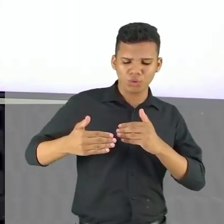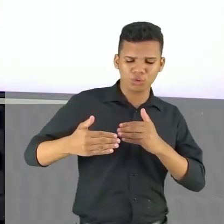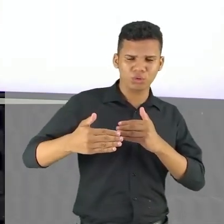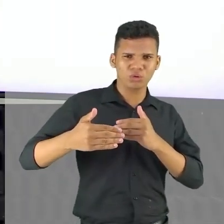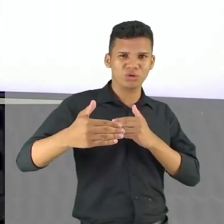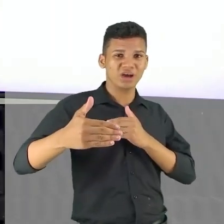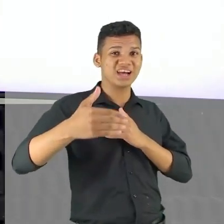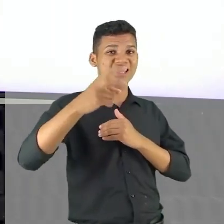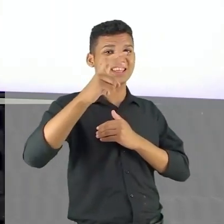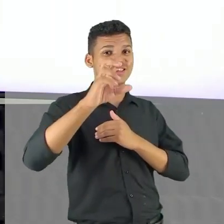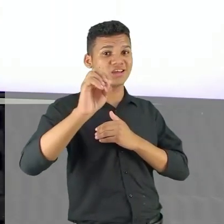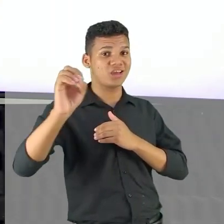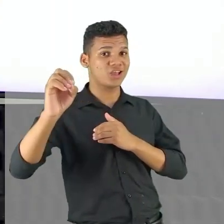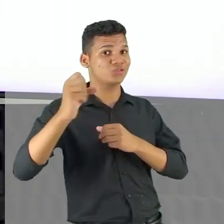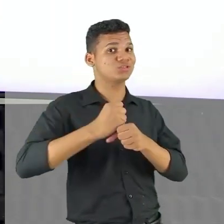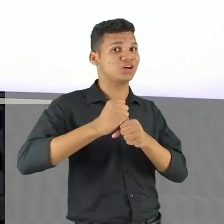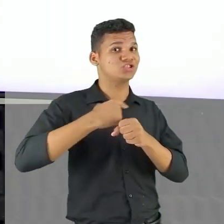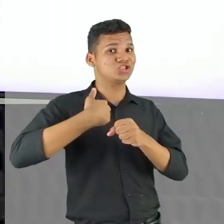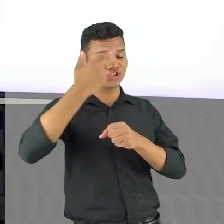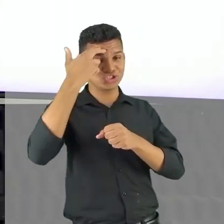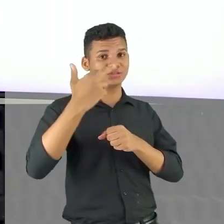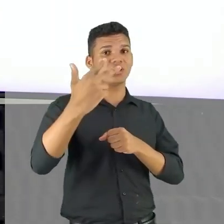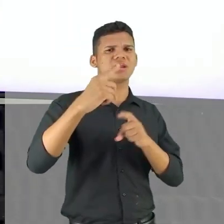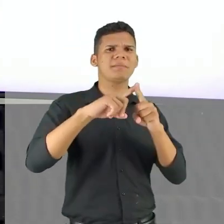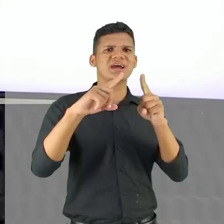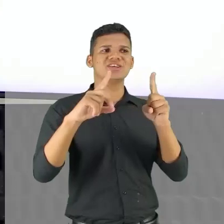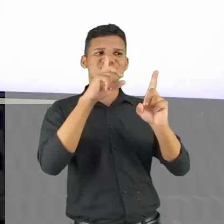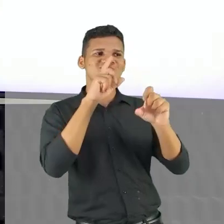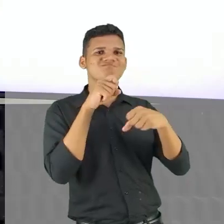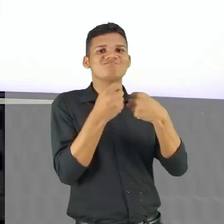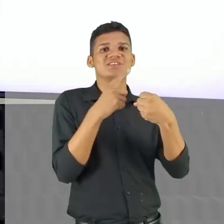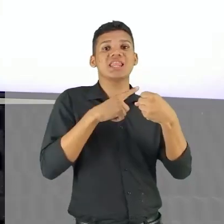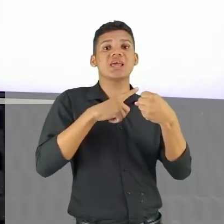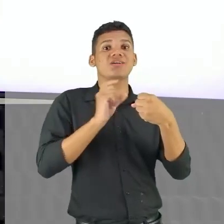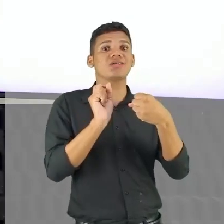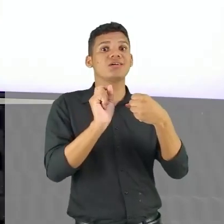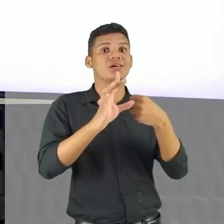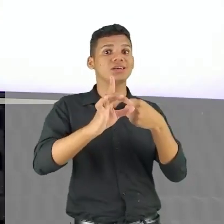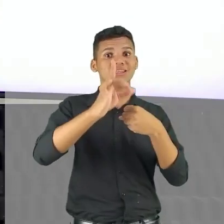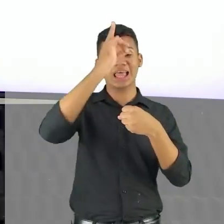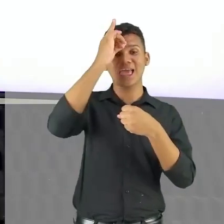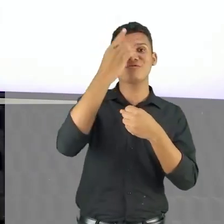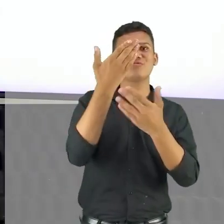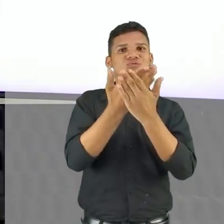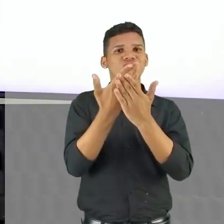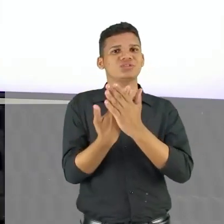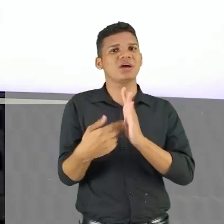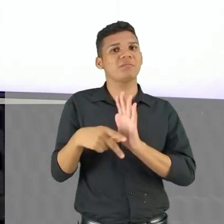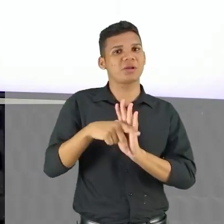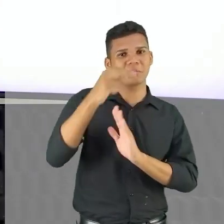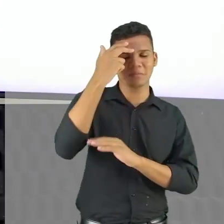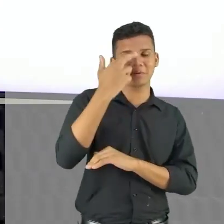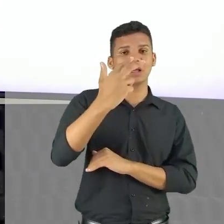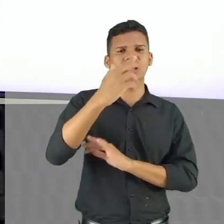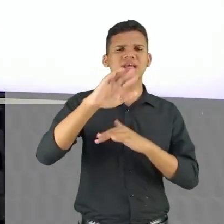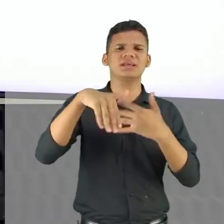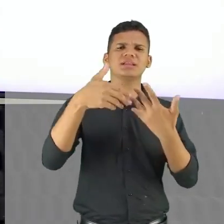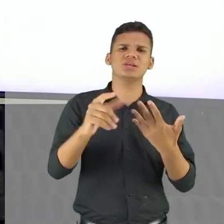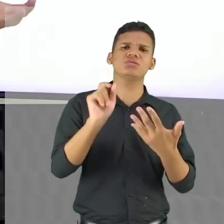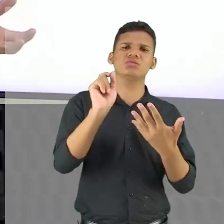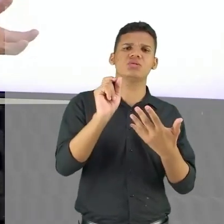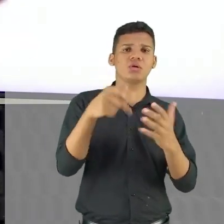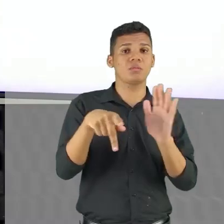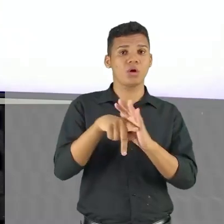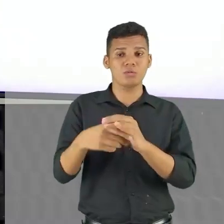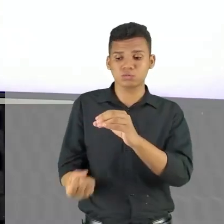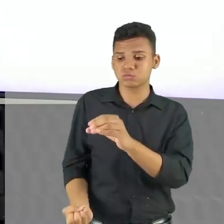nos 500 anos de história, acabou fortalecendo a ideia que vocês estudam na história do coronelismo. O grande